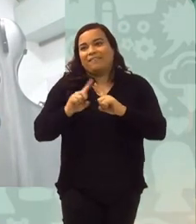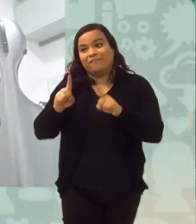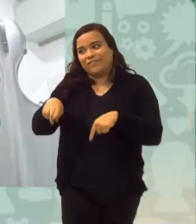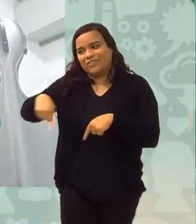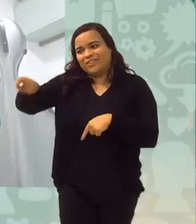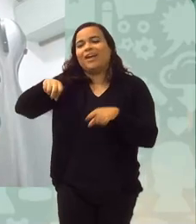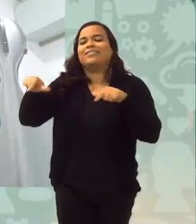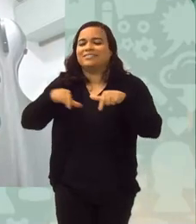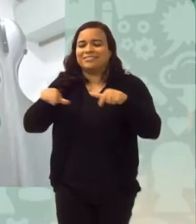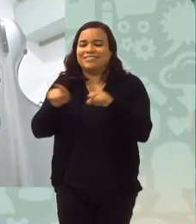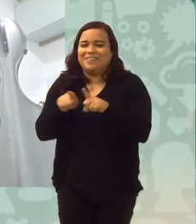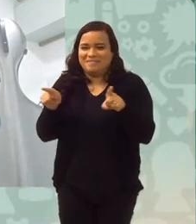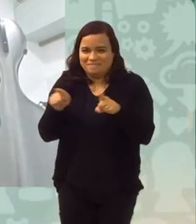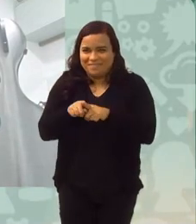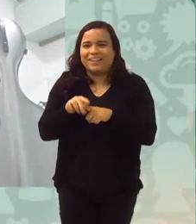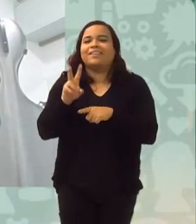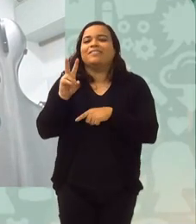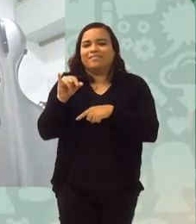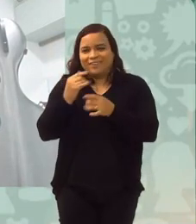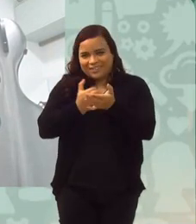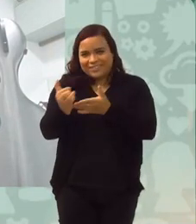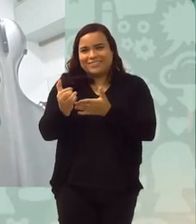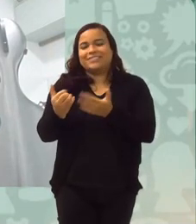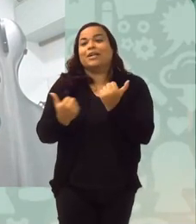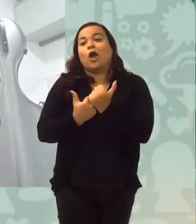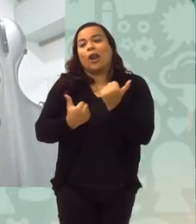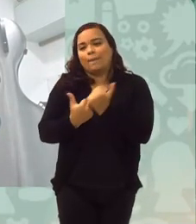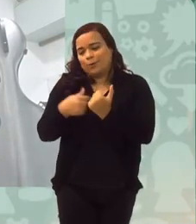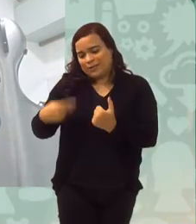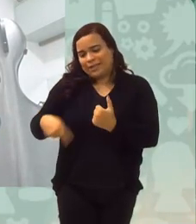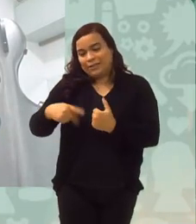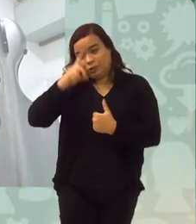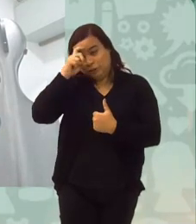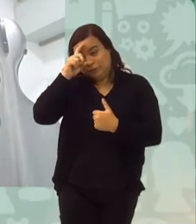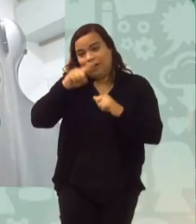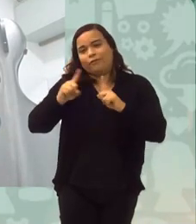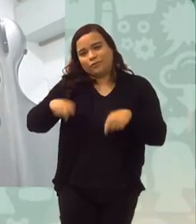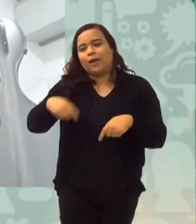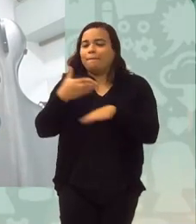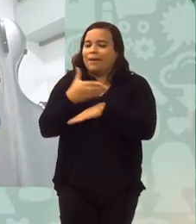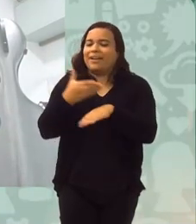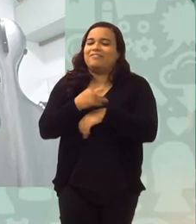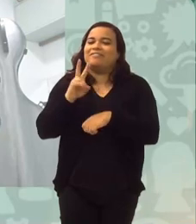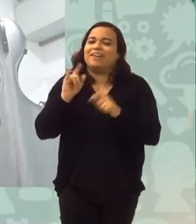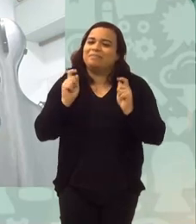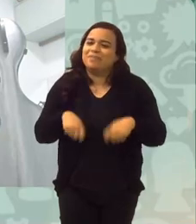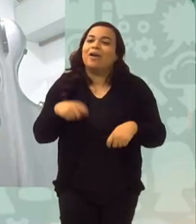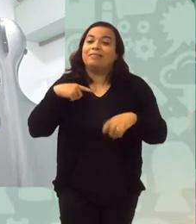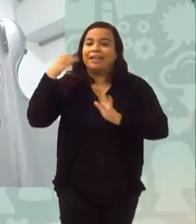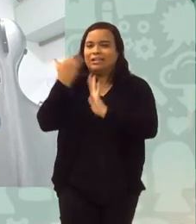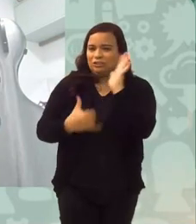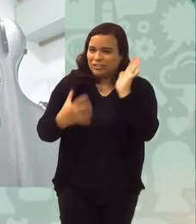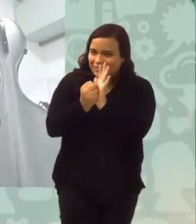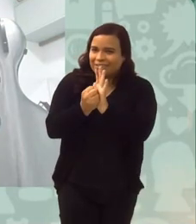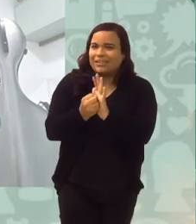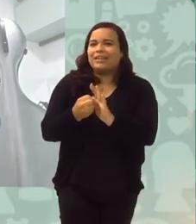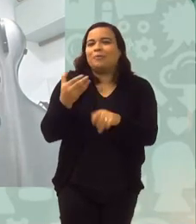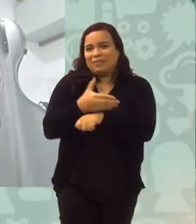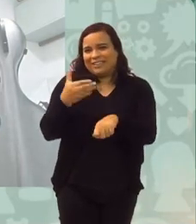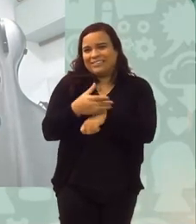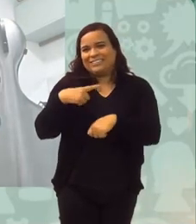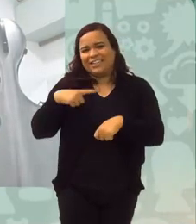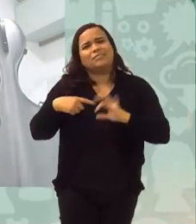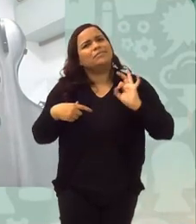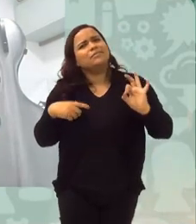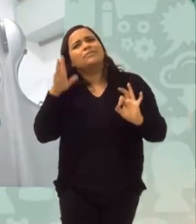né, que é música para quem cuida. Então vai ter, assim, todo mundo que trabalha, os funcionários colaboradores do hospital vão